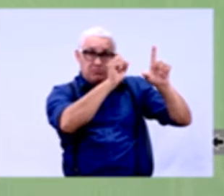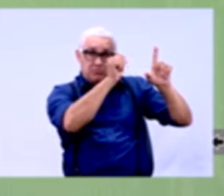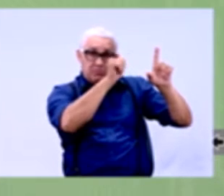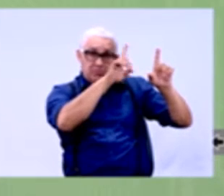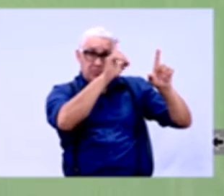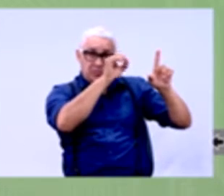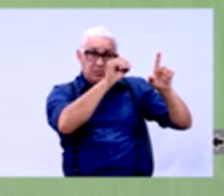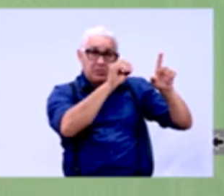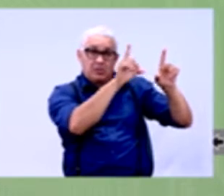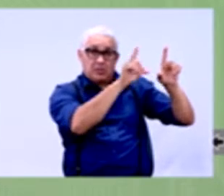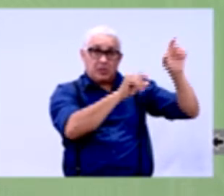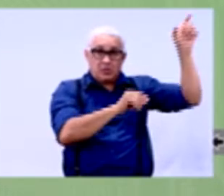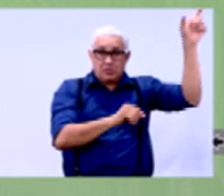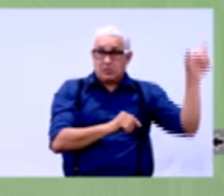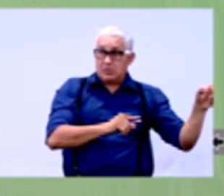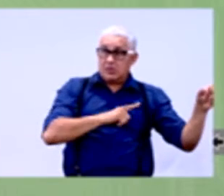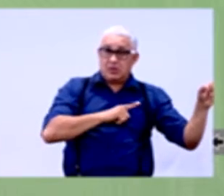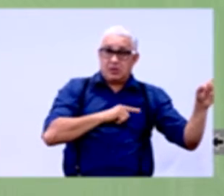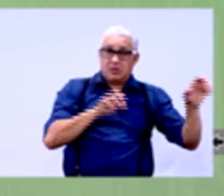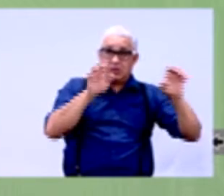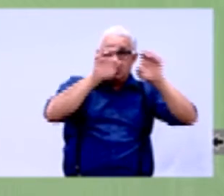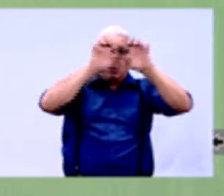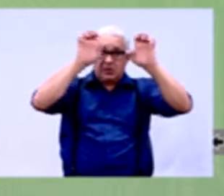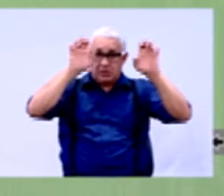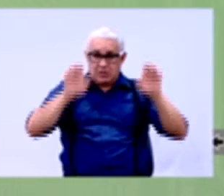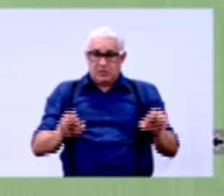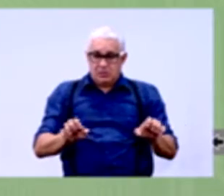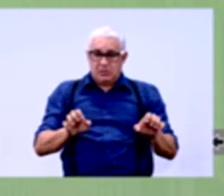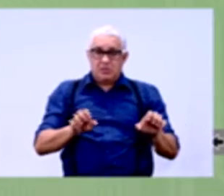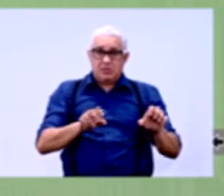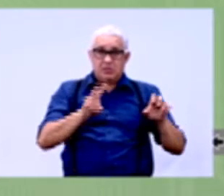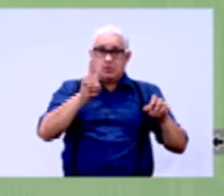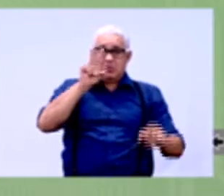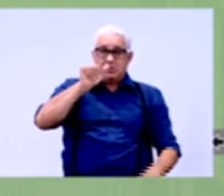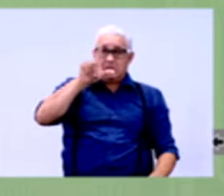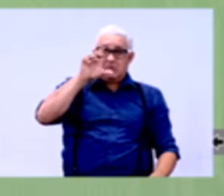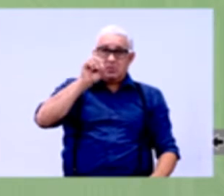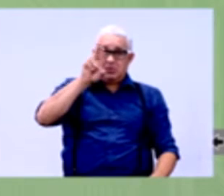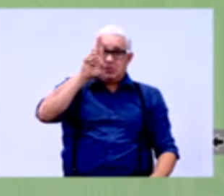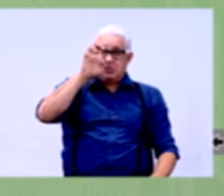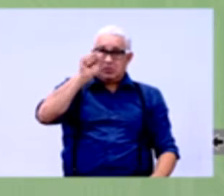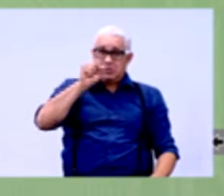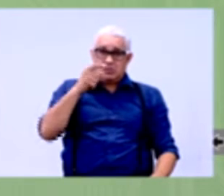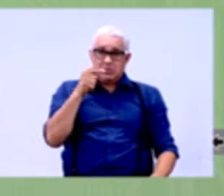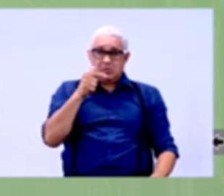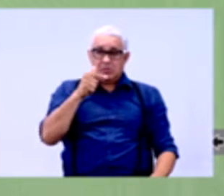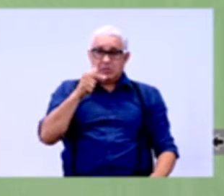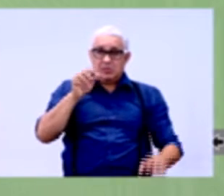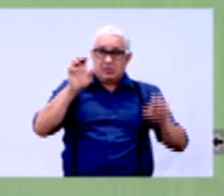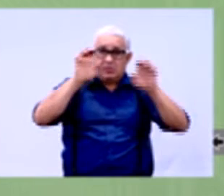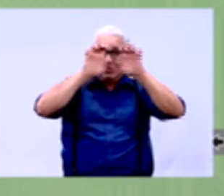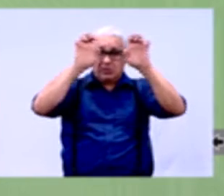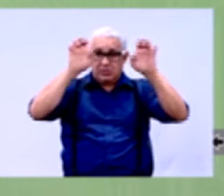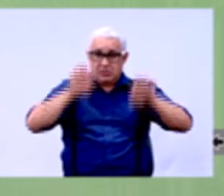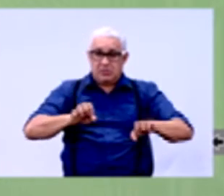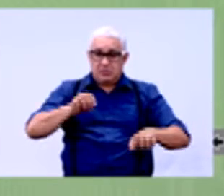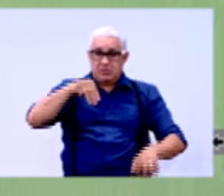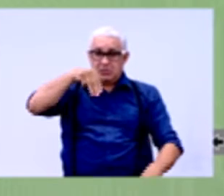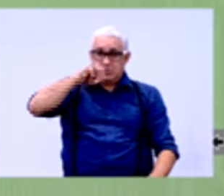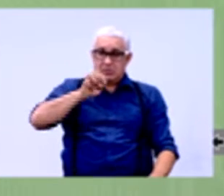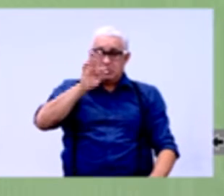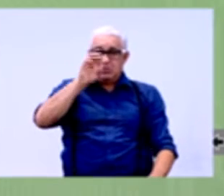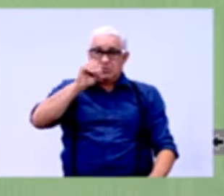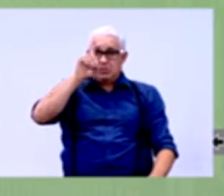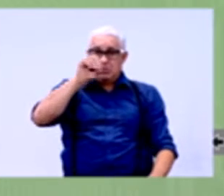aqui que nós temos uma estrutura inicial que é só valores, que não tem estrutura de método, né, porque aqui é o cliente